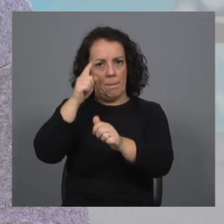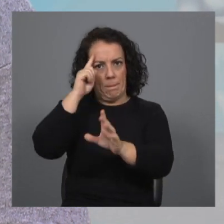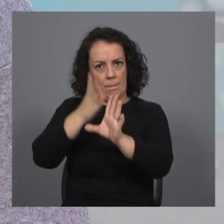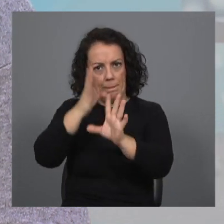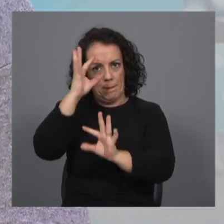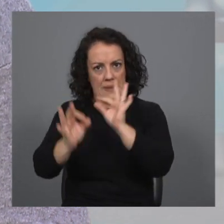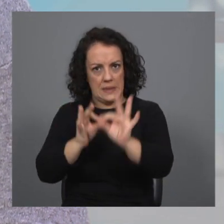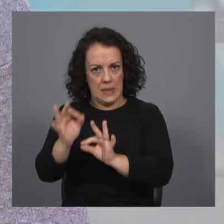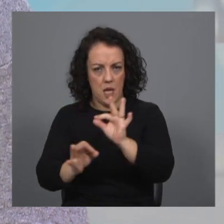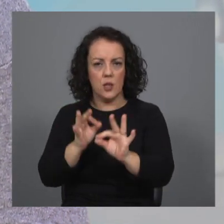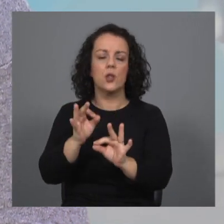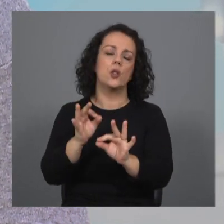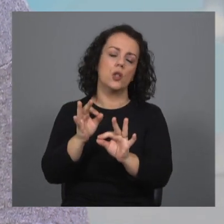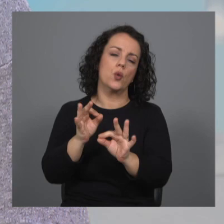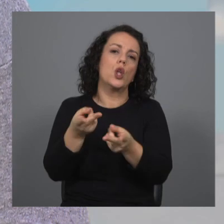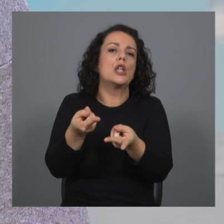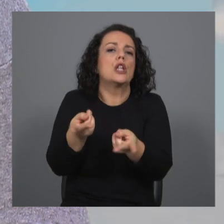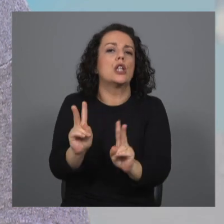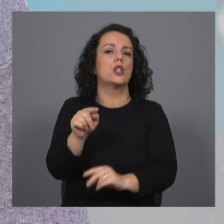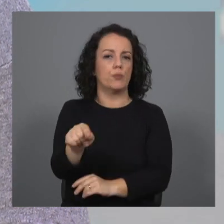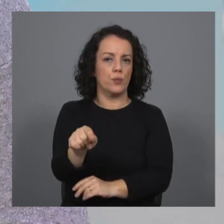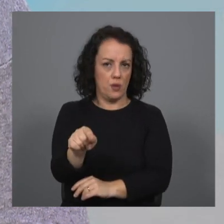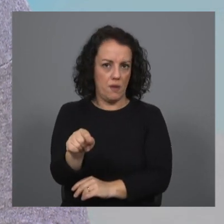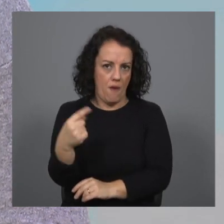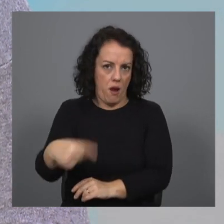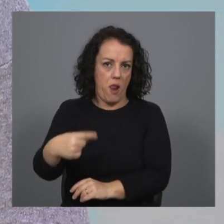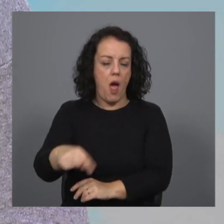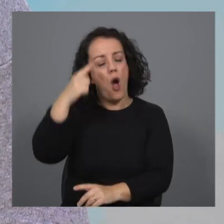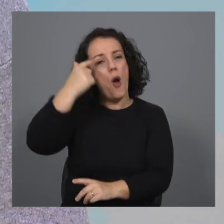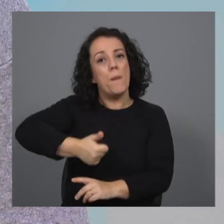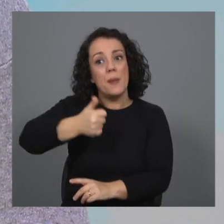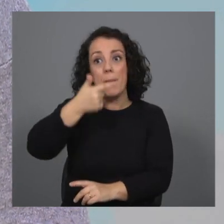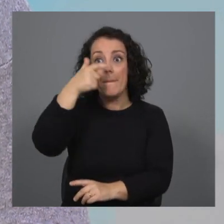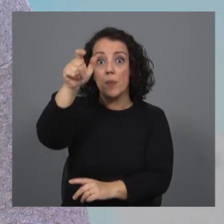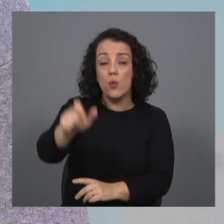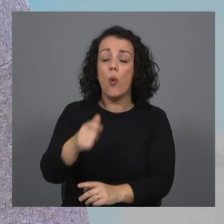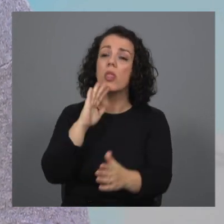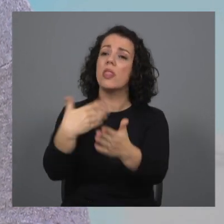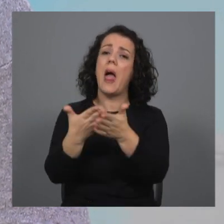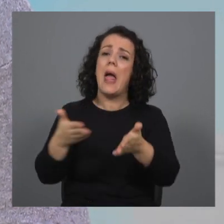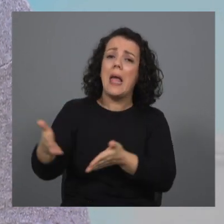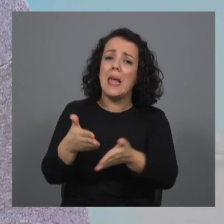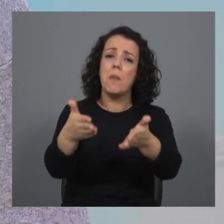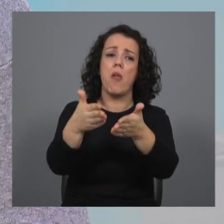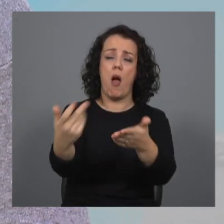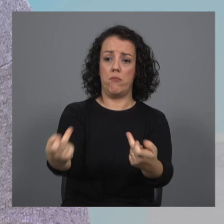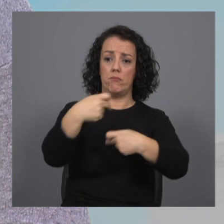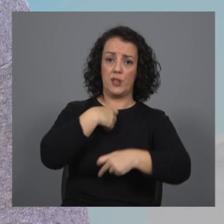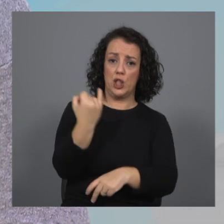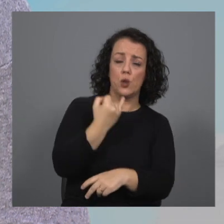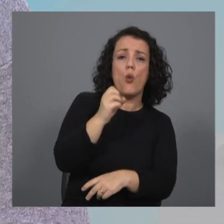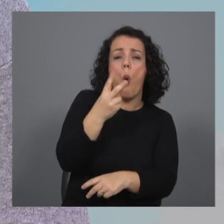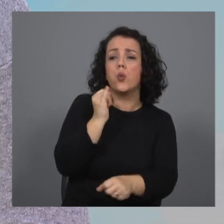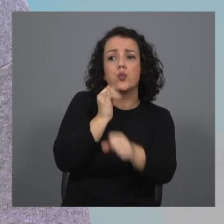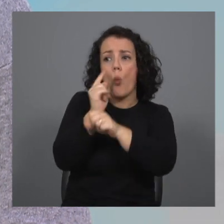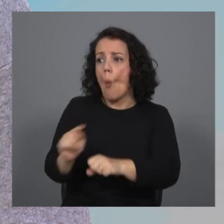temos disponível e, de facto, acima de tudo, é encaminhar estas pessoas para instituições como a nossa ou outras da sociedade civil que existam.